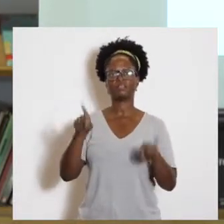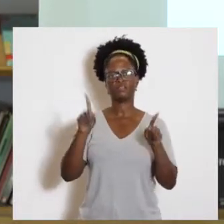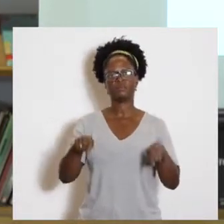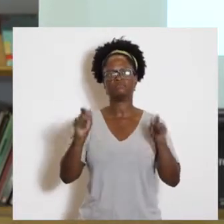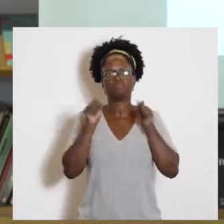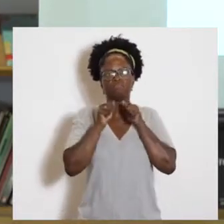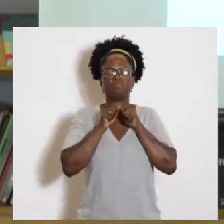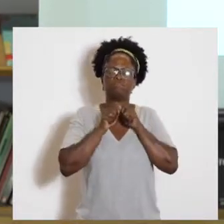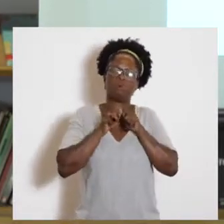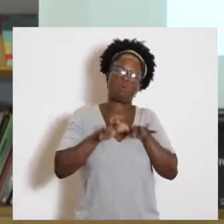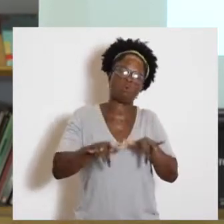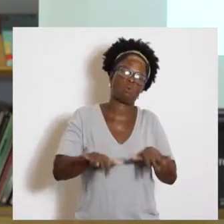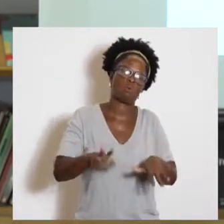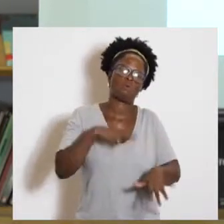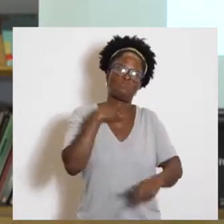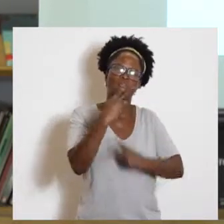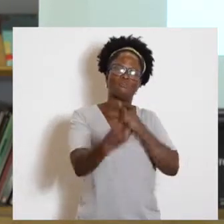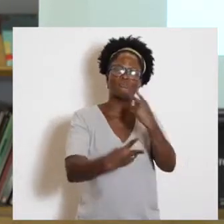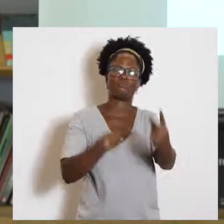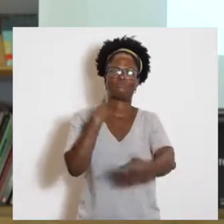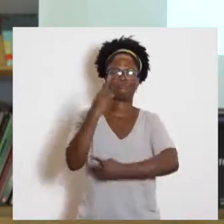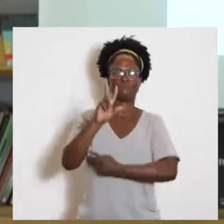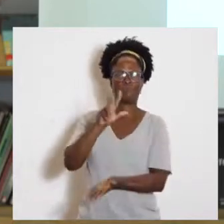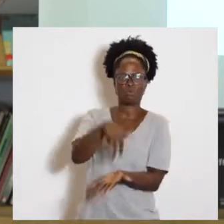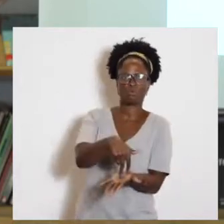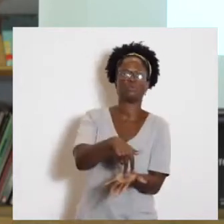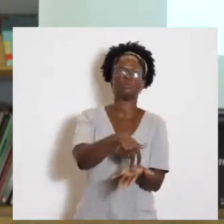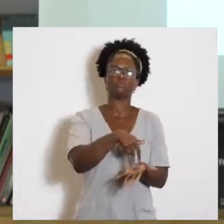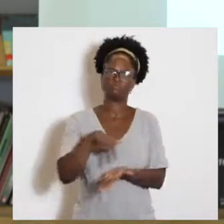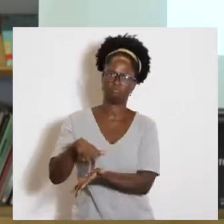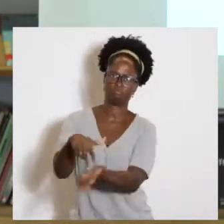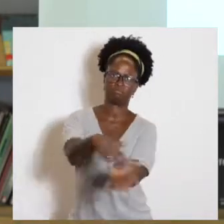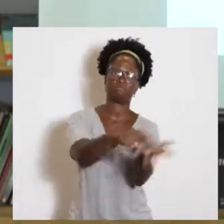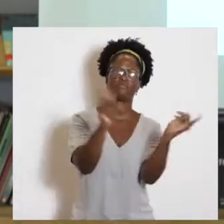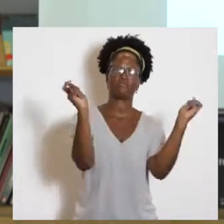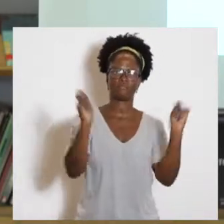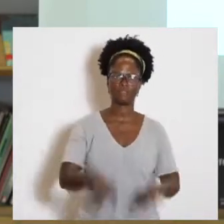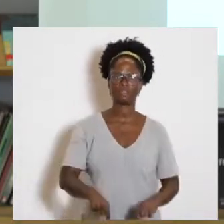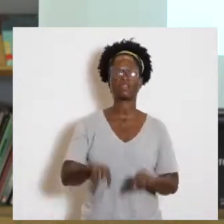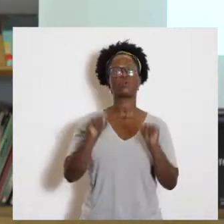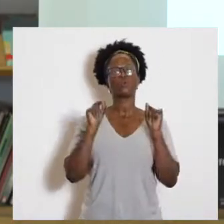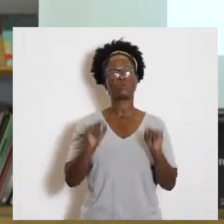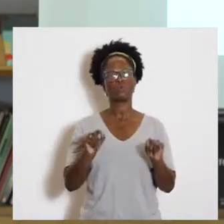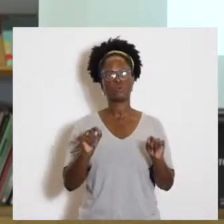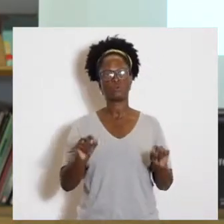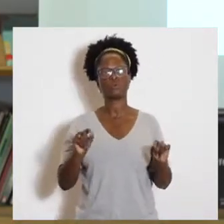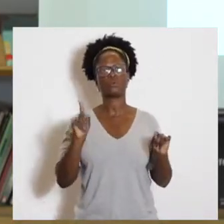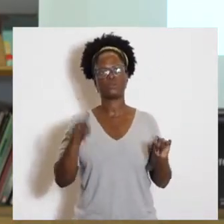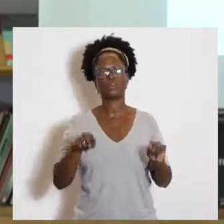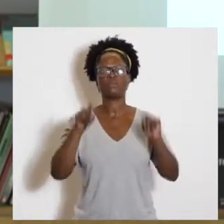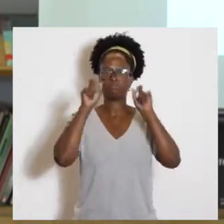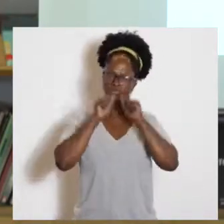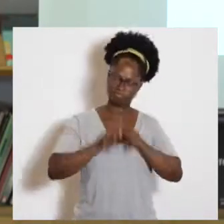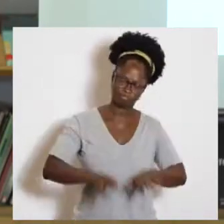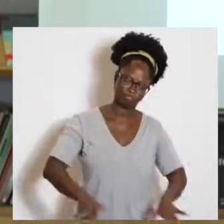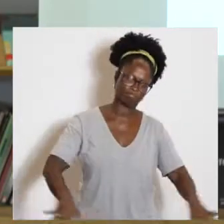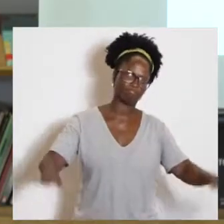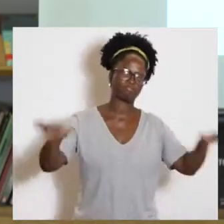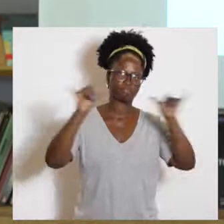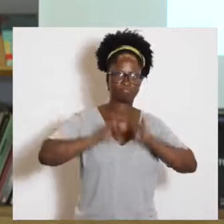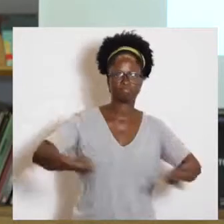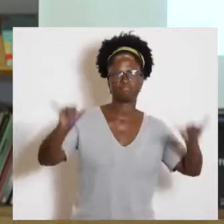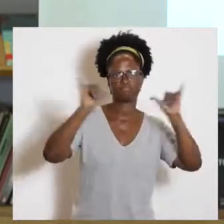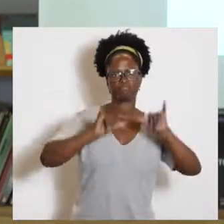de ressonância para essas vozes são espaços onde esse sujeito podem lançar mão destes amplificadores